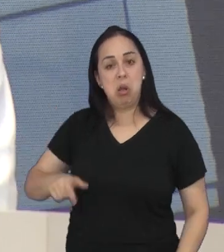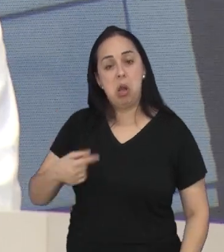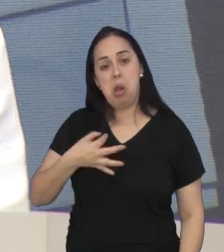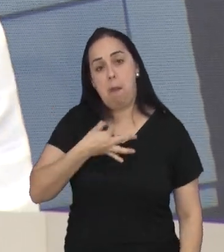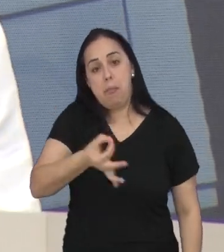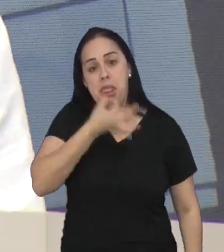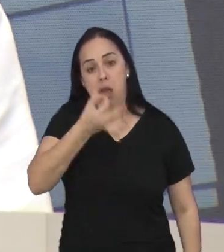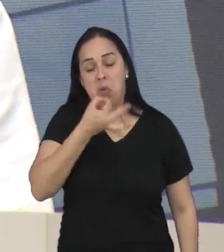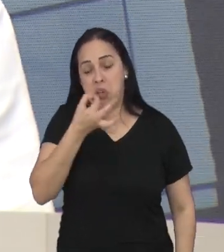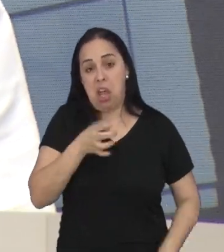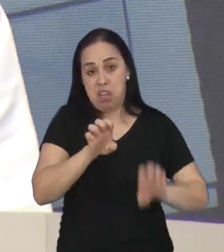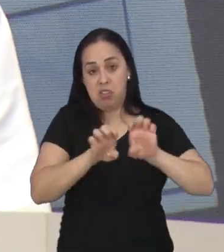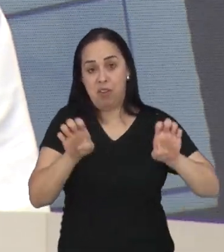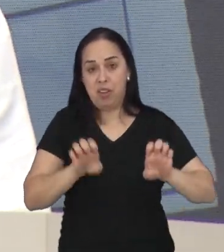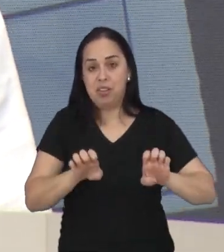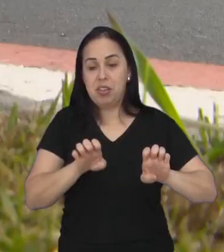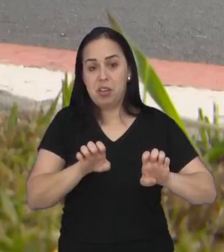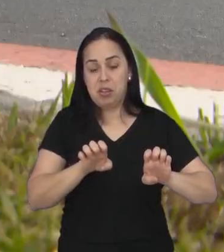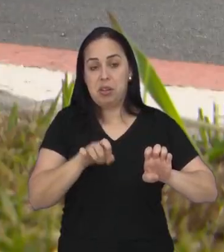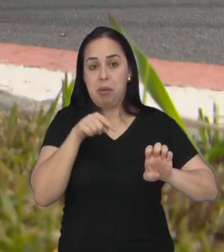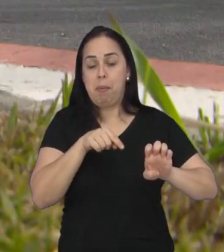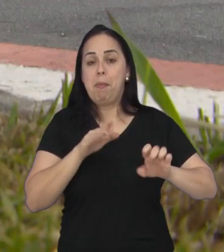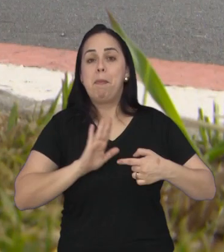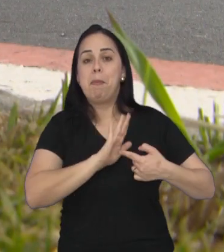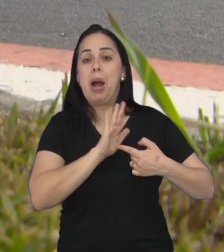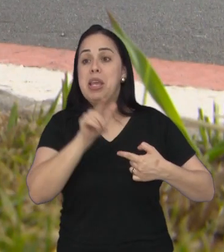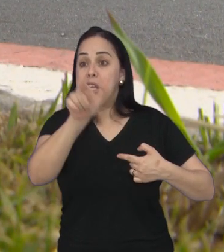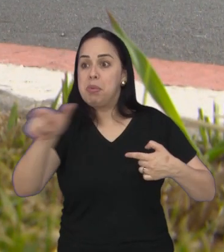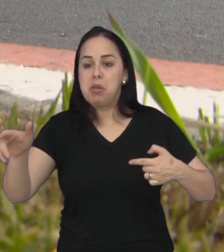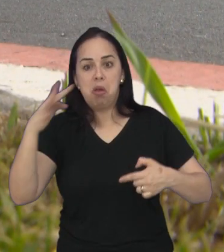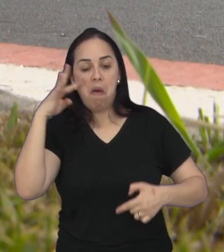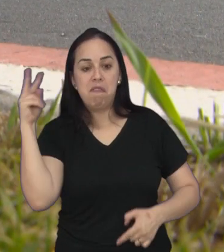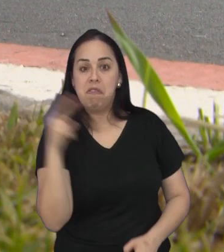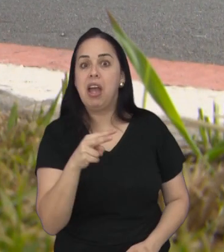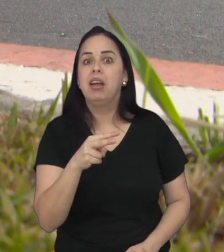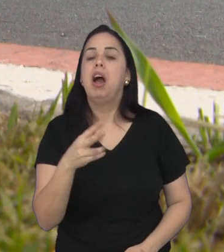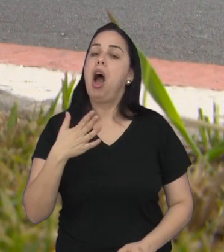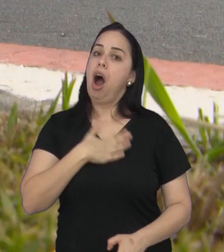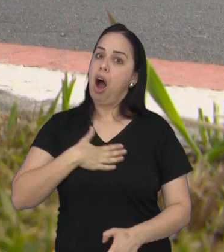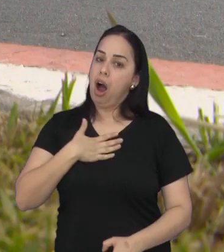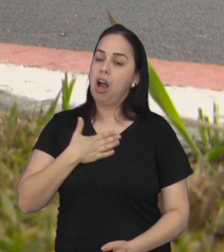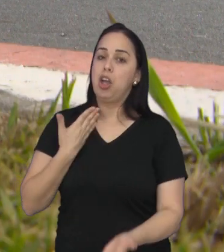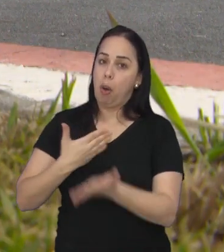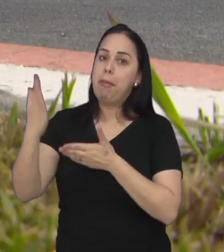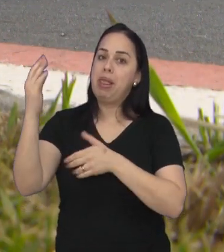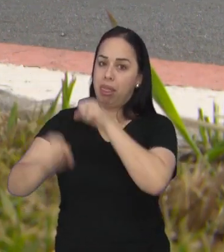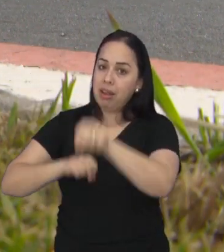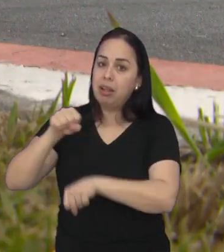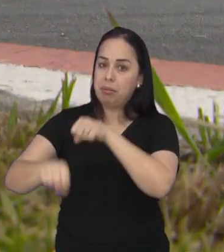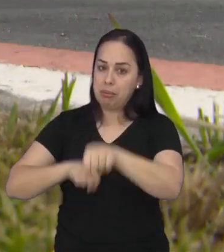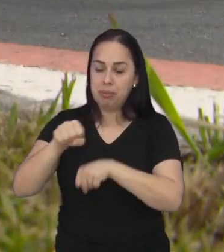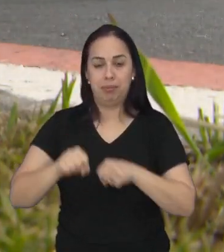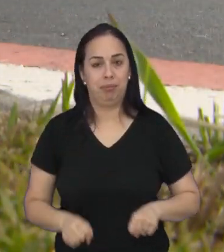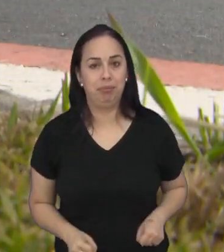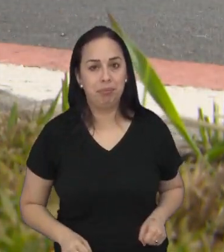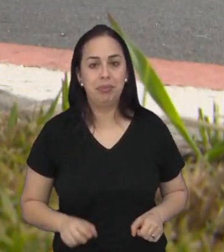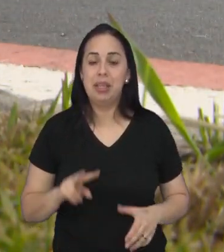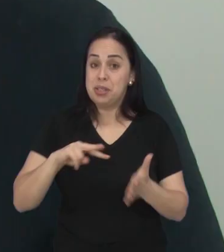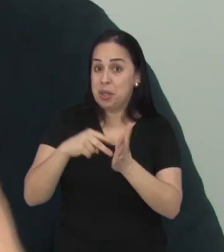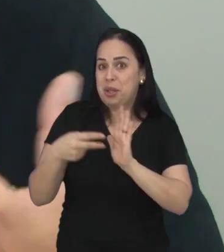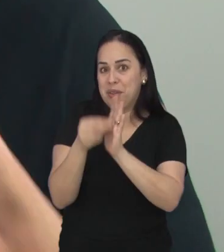o parlamentar acredita que as estruturas podem incentivar mais pessoas a usarem bicicletas um transporte